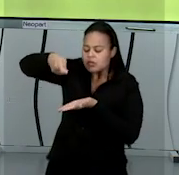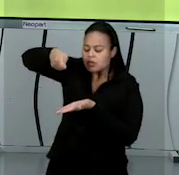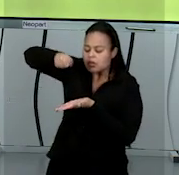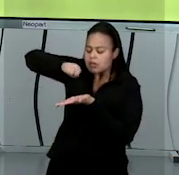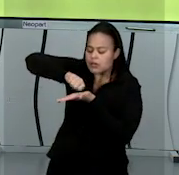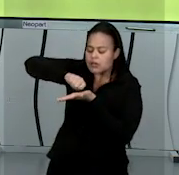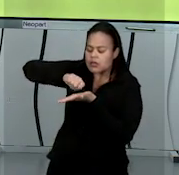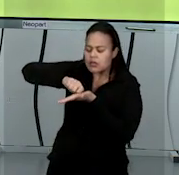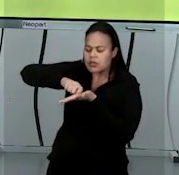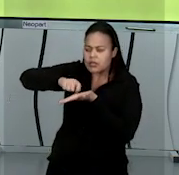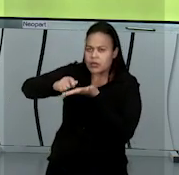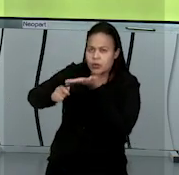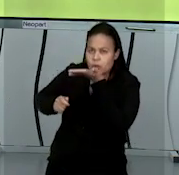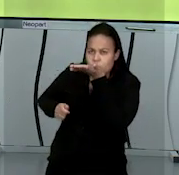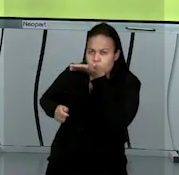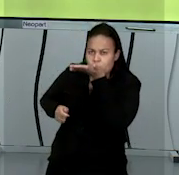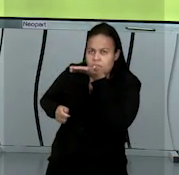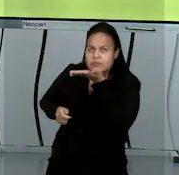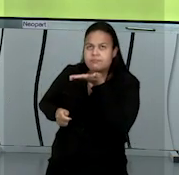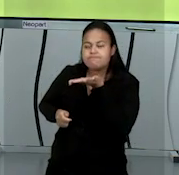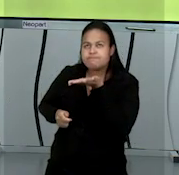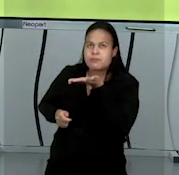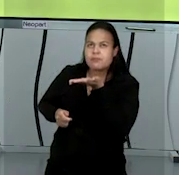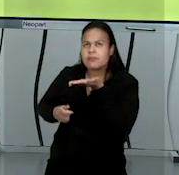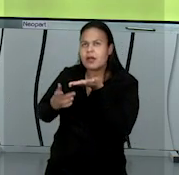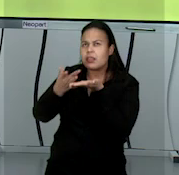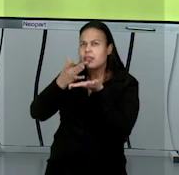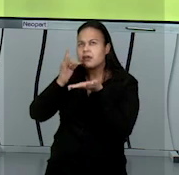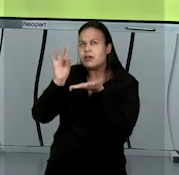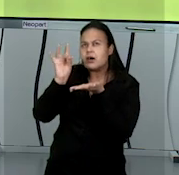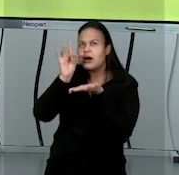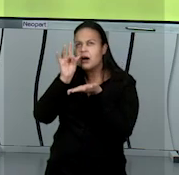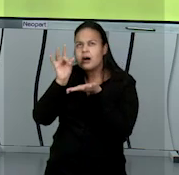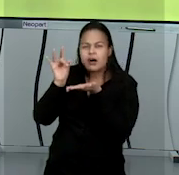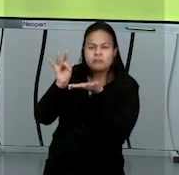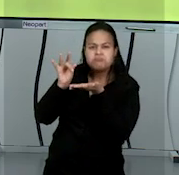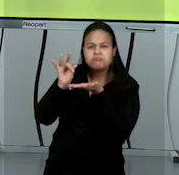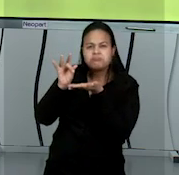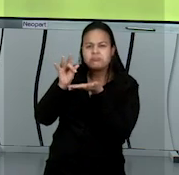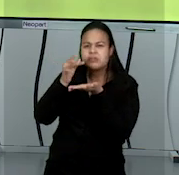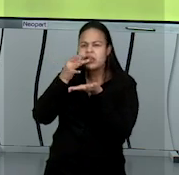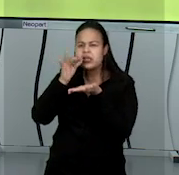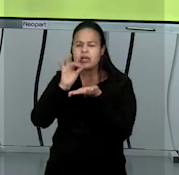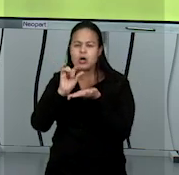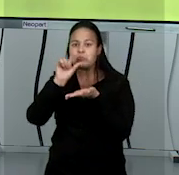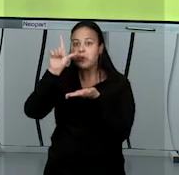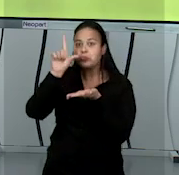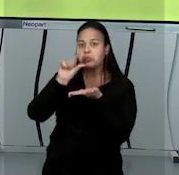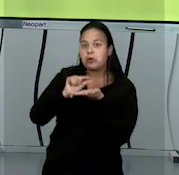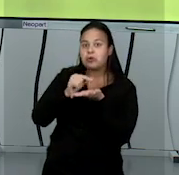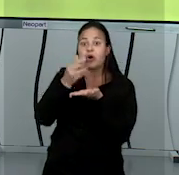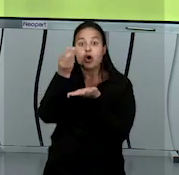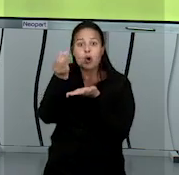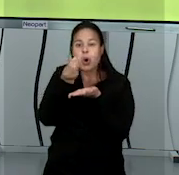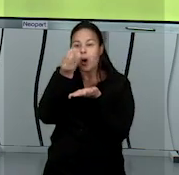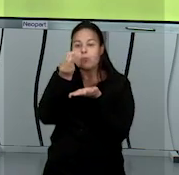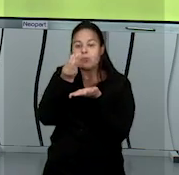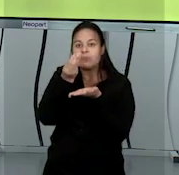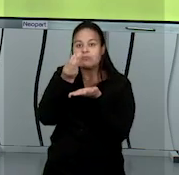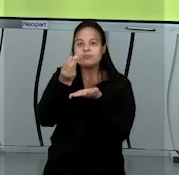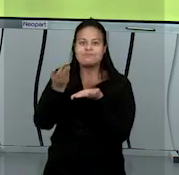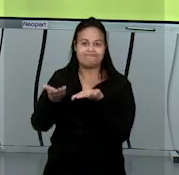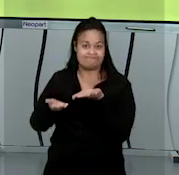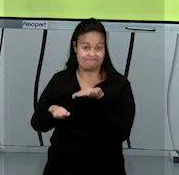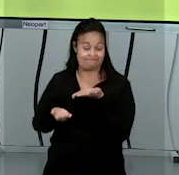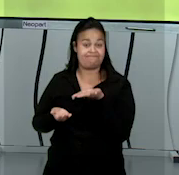e experimenta, não é assim que a gente faz? Para ver o tempero, se está com pouco sal ou precisa de mais sal. Então